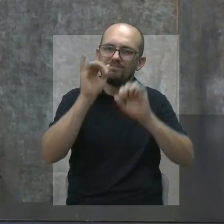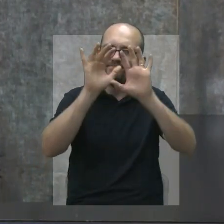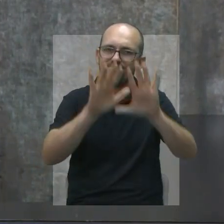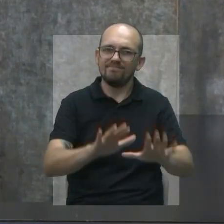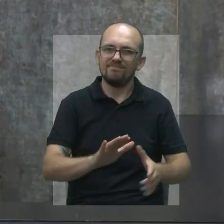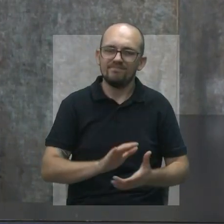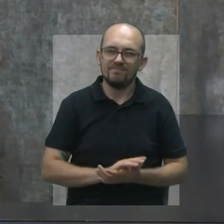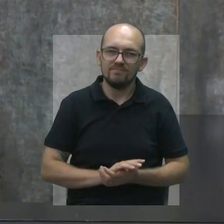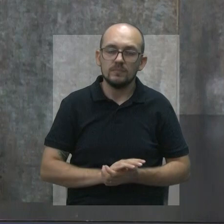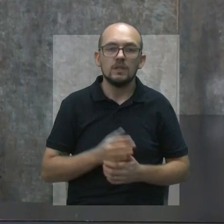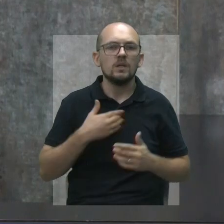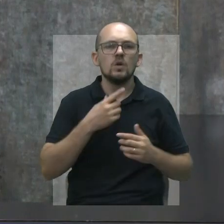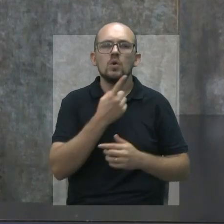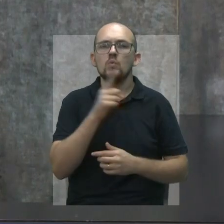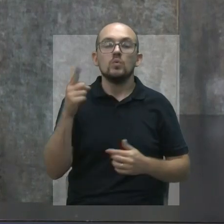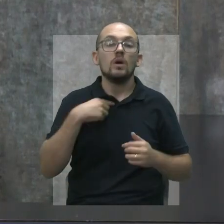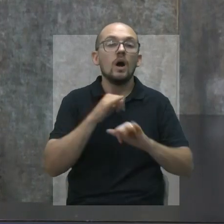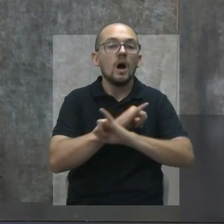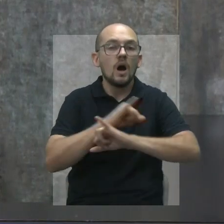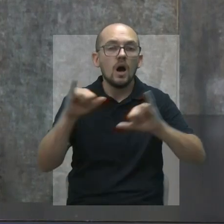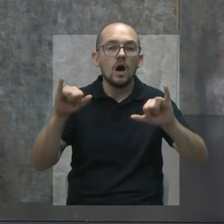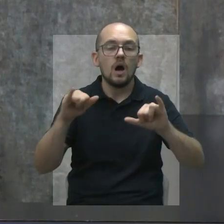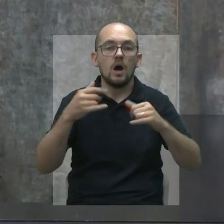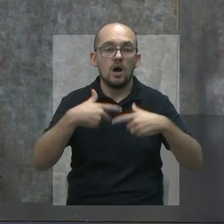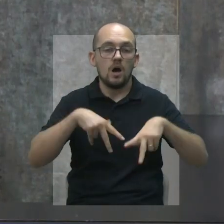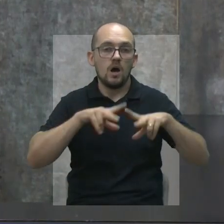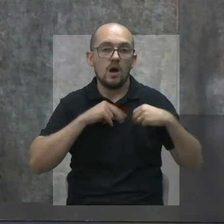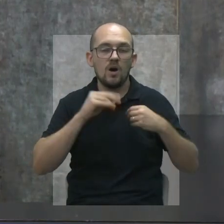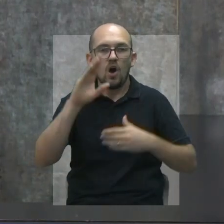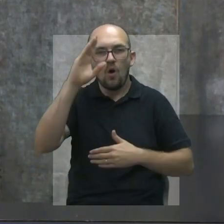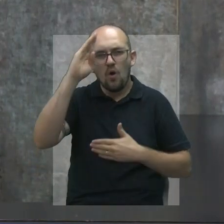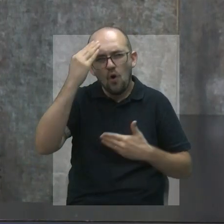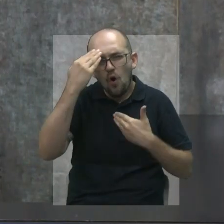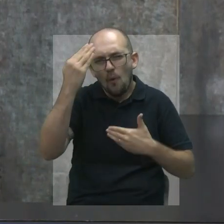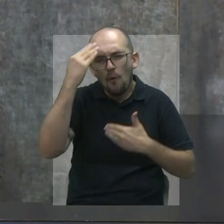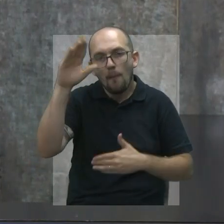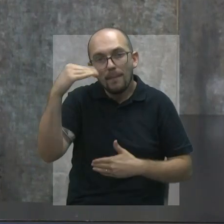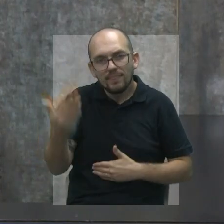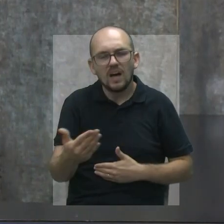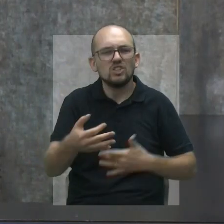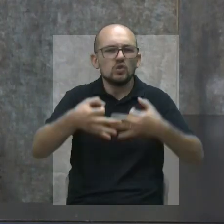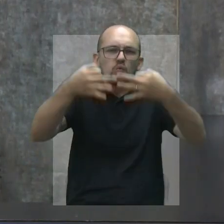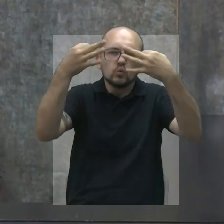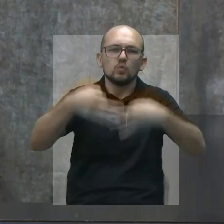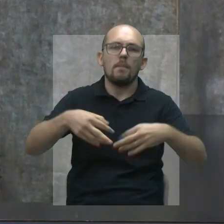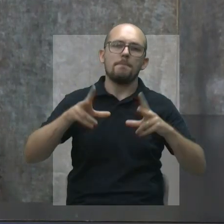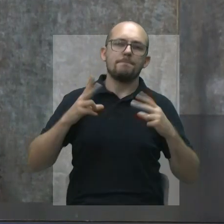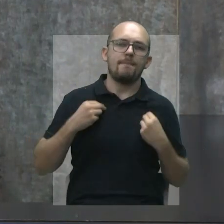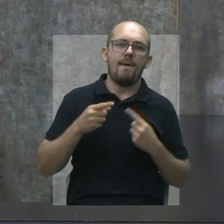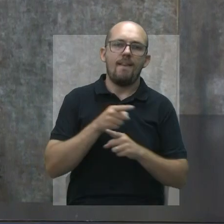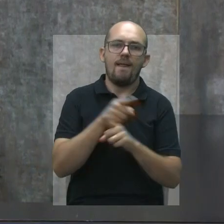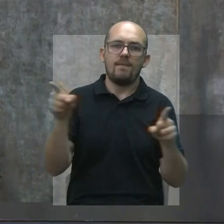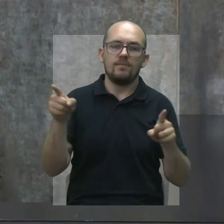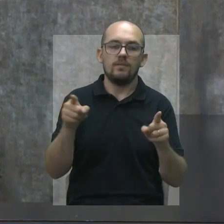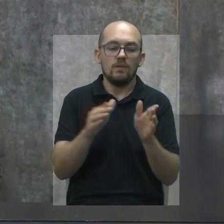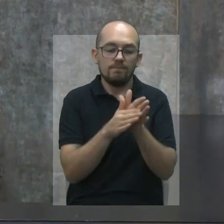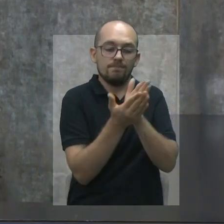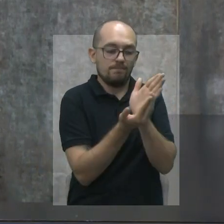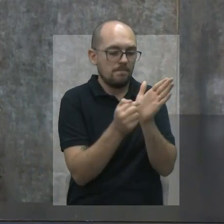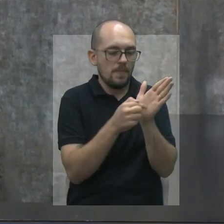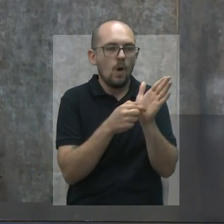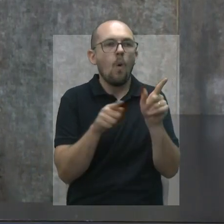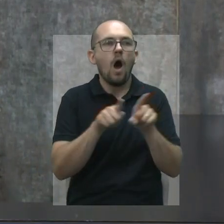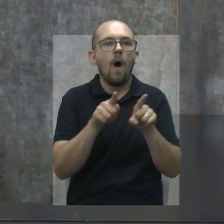dizendo que esta homenagem é mais do que justa e merecida. Que essas medalhas possam ser um símbolo de